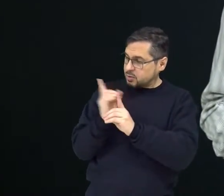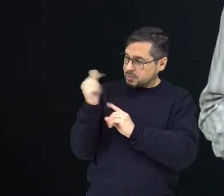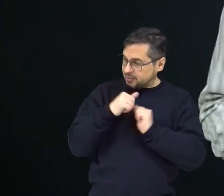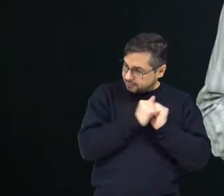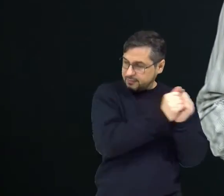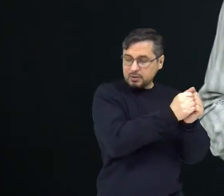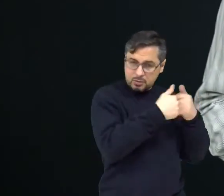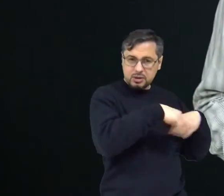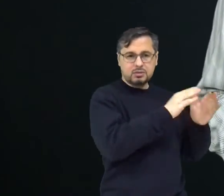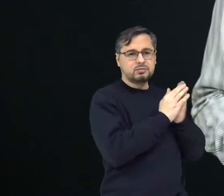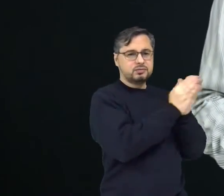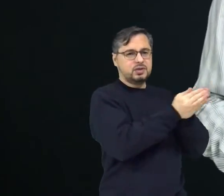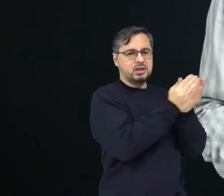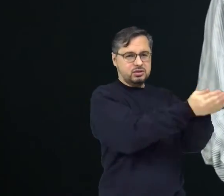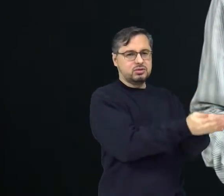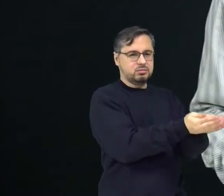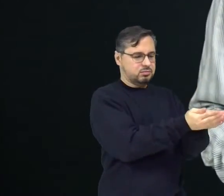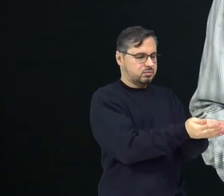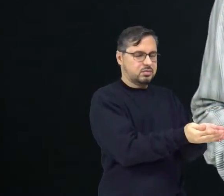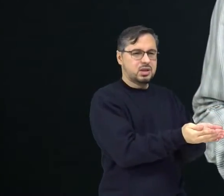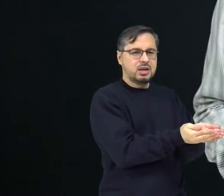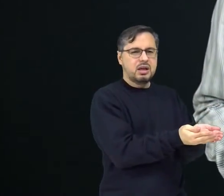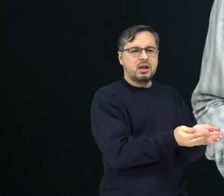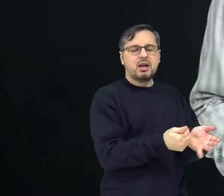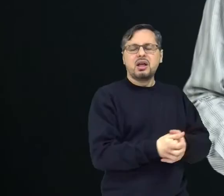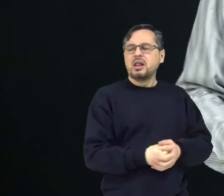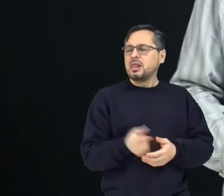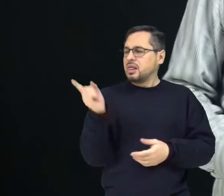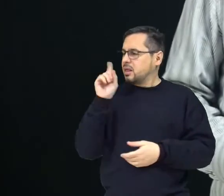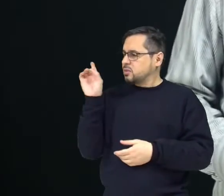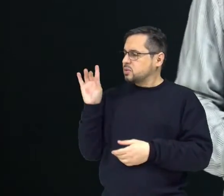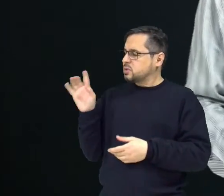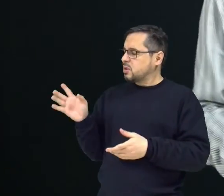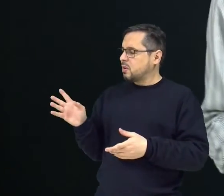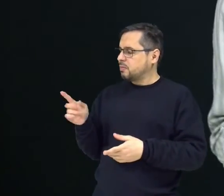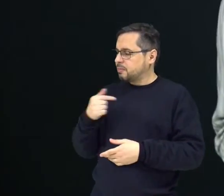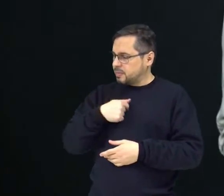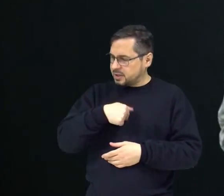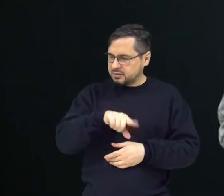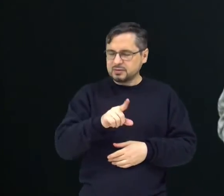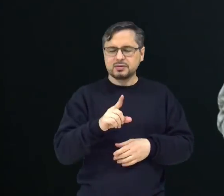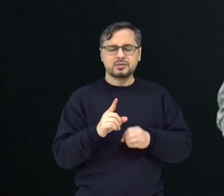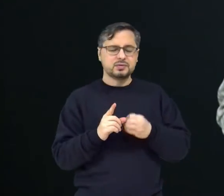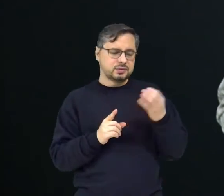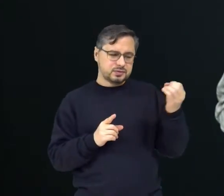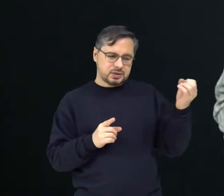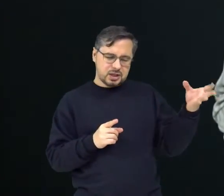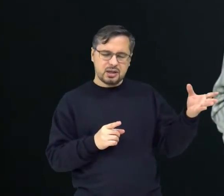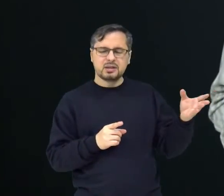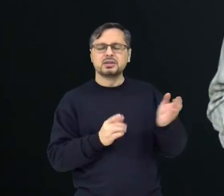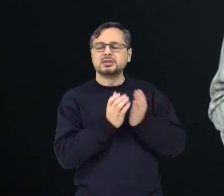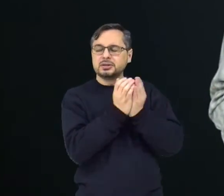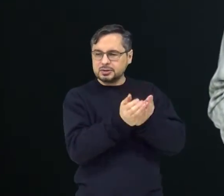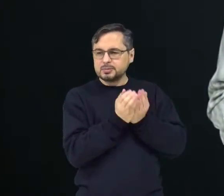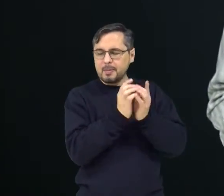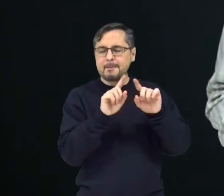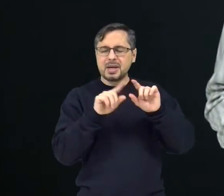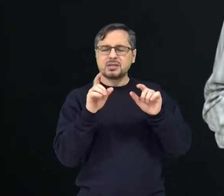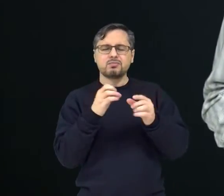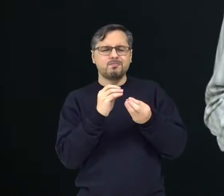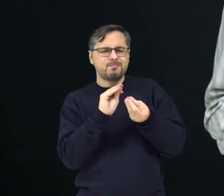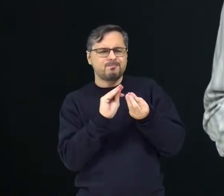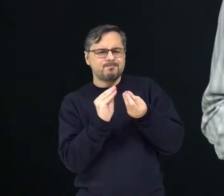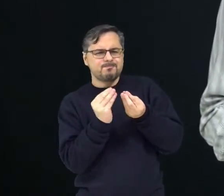viagem. Não somente para a viagem, mas perceba no detalhe da palavra de Jesus, que Ele